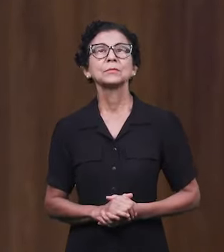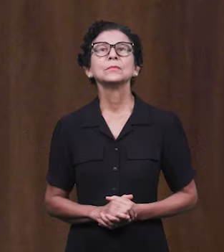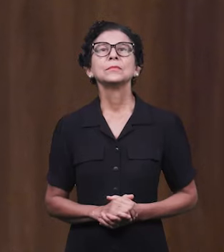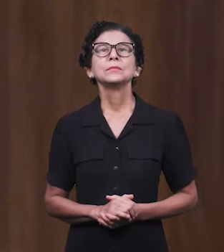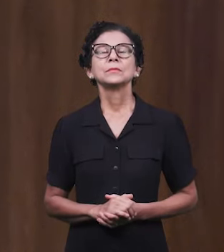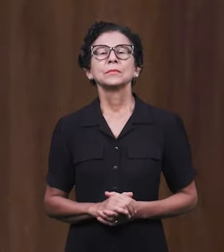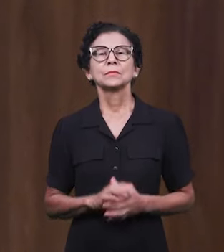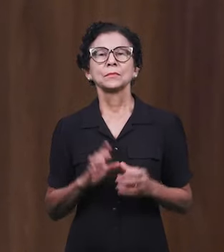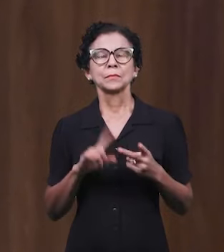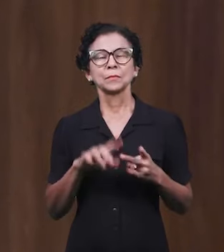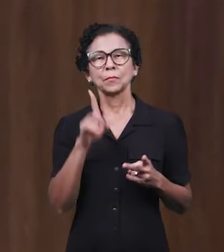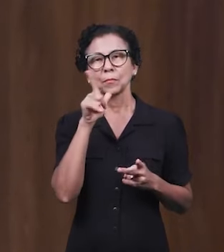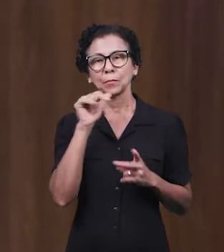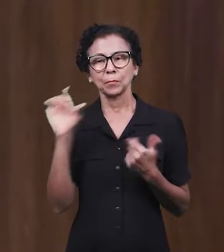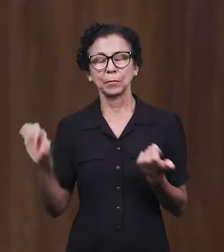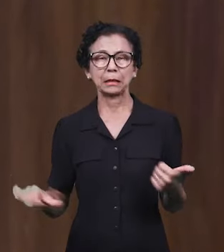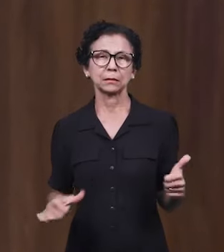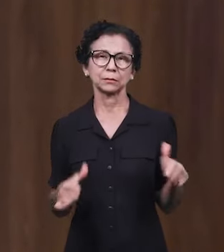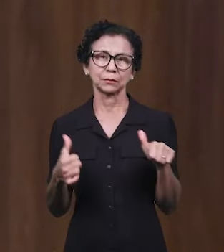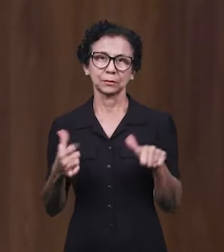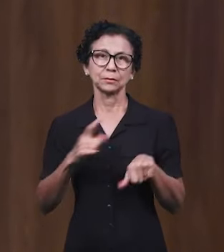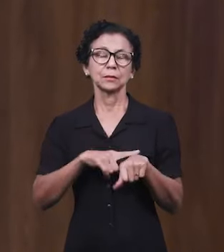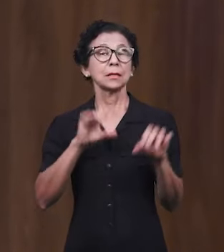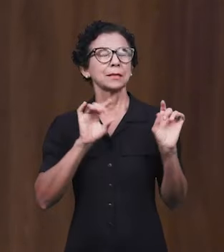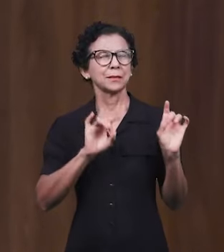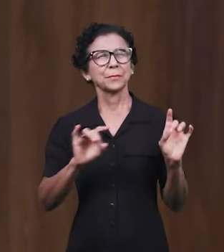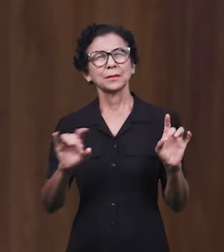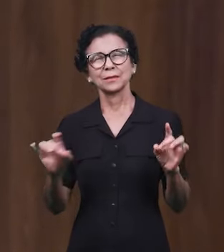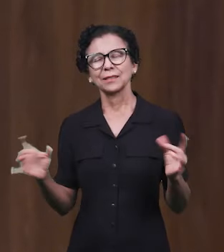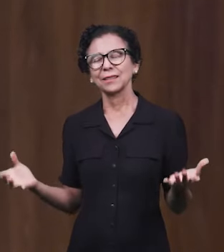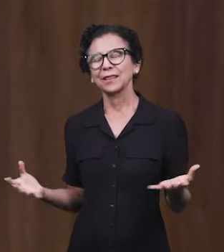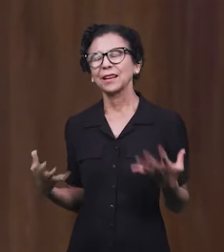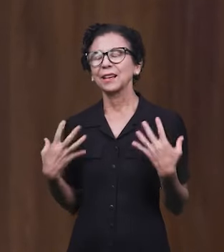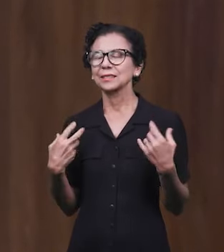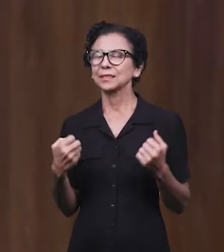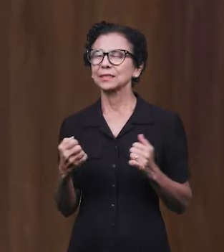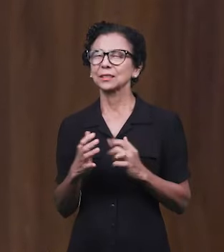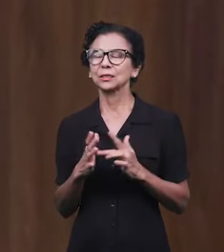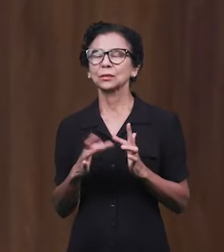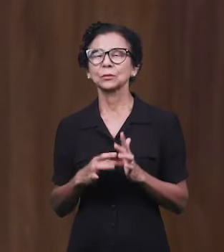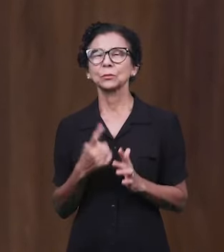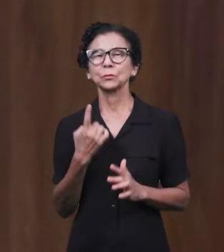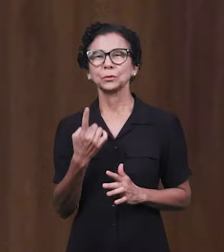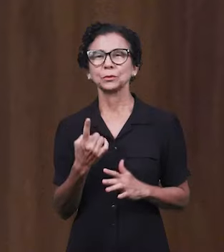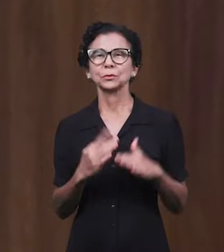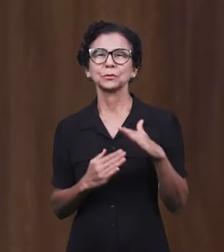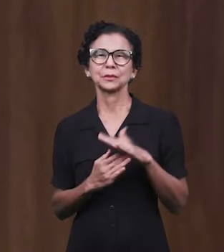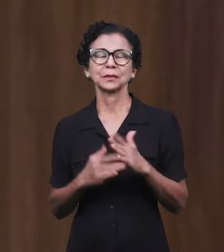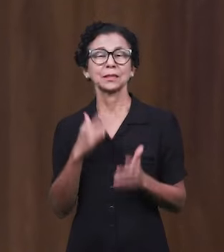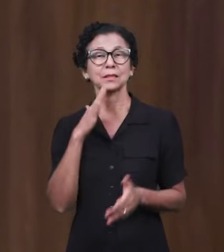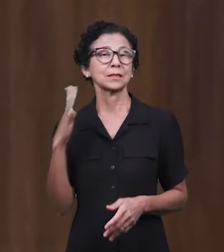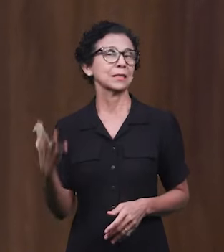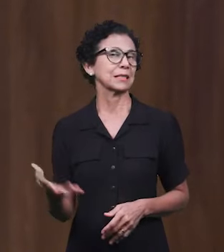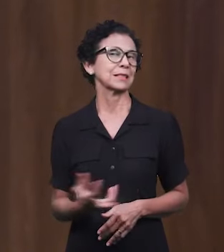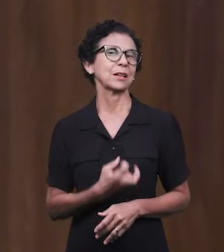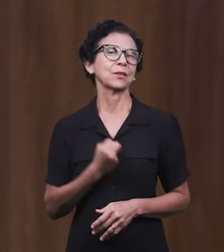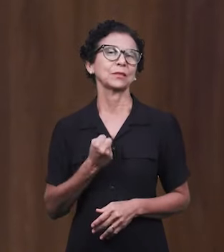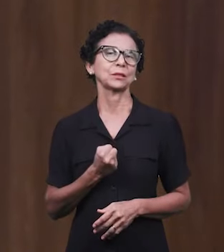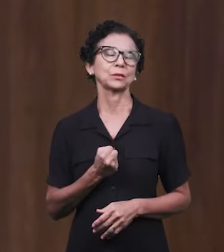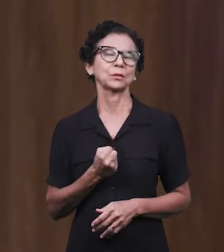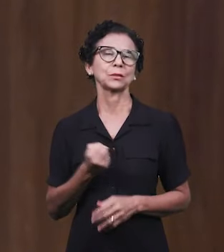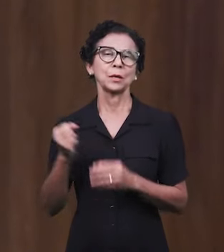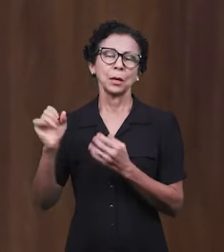agora sobre o batismo, né? O batismo é um momento muito especial, onde você aceita o Senhor Jesus como seu único e suficiente Salvador.